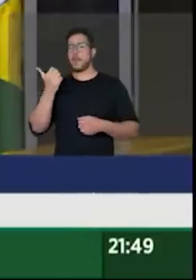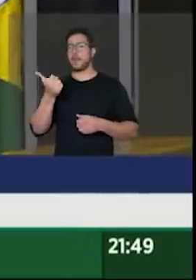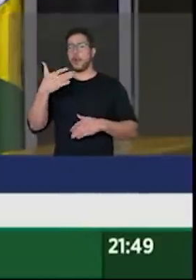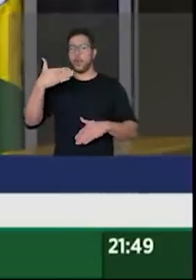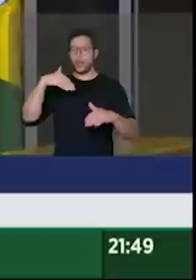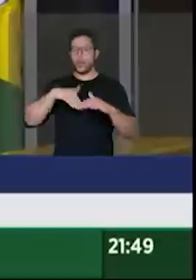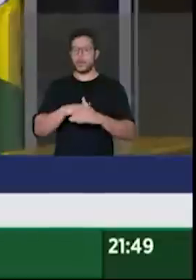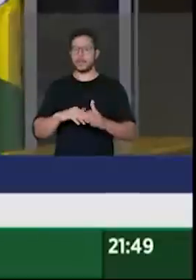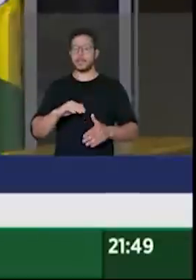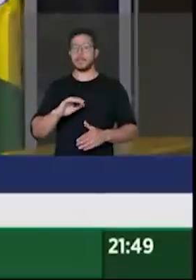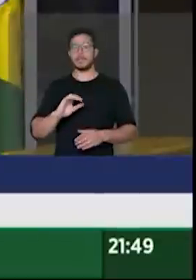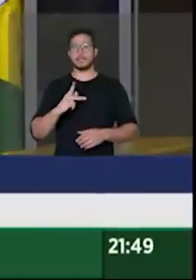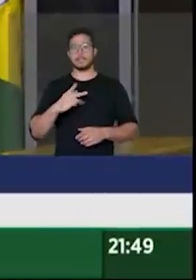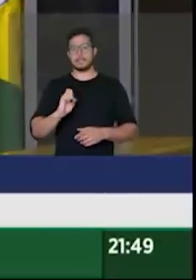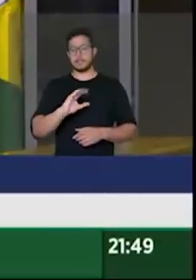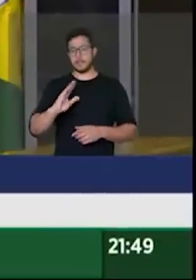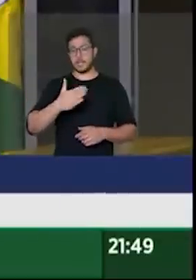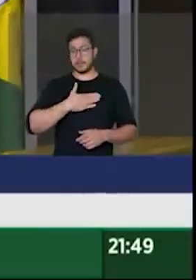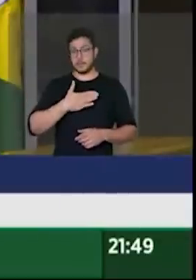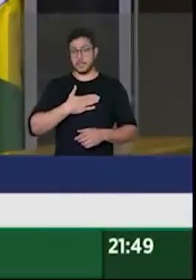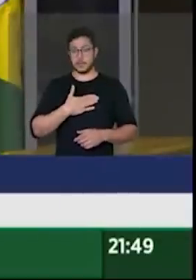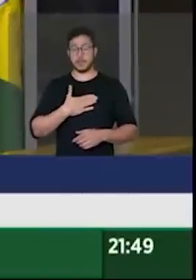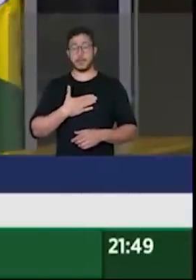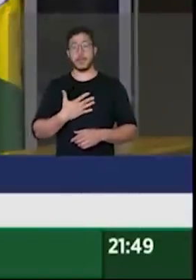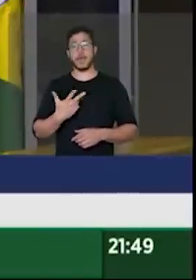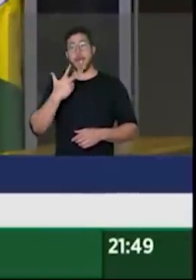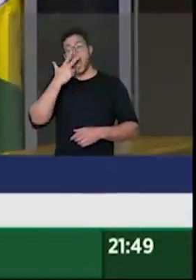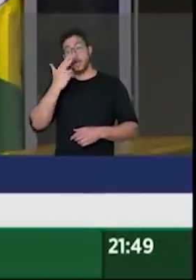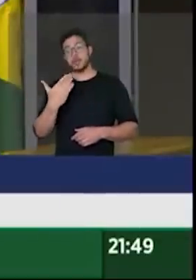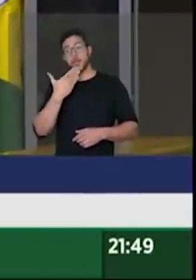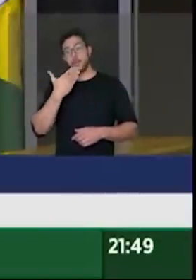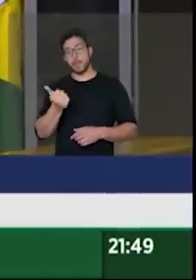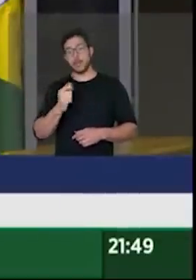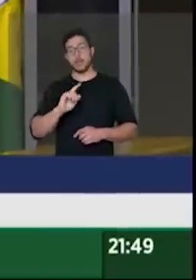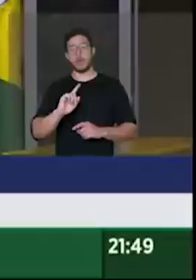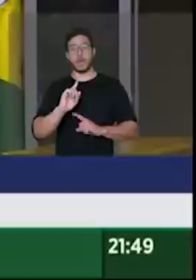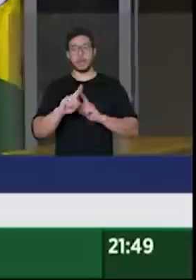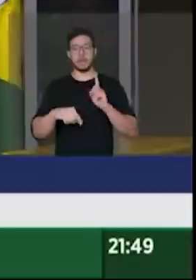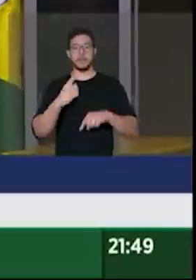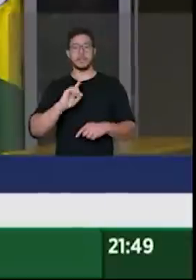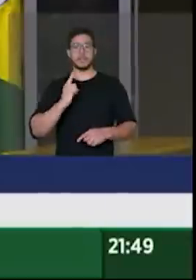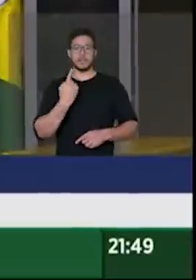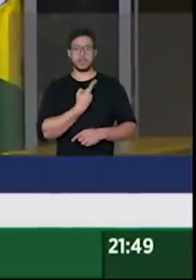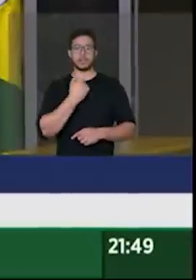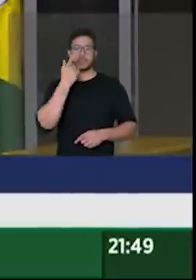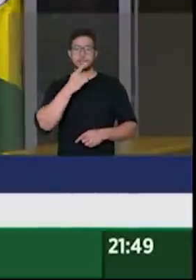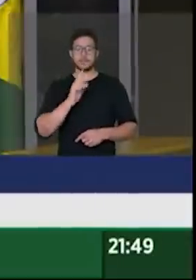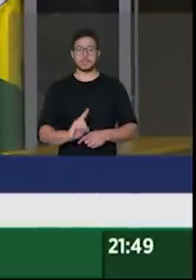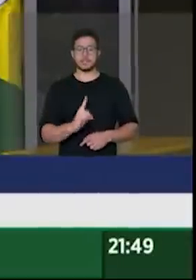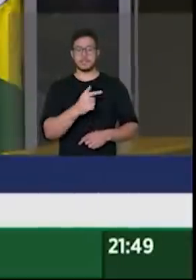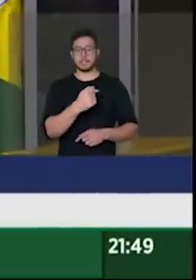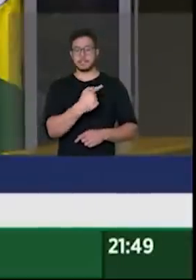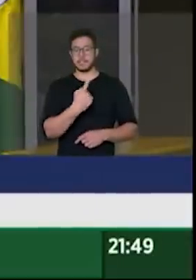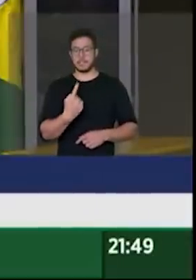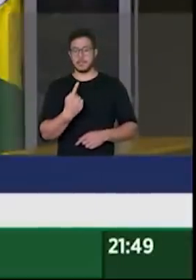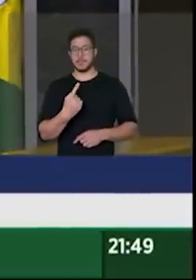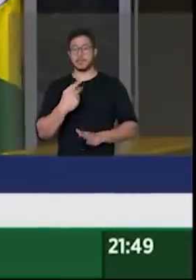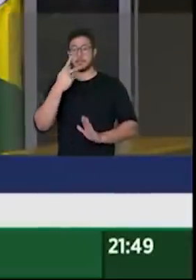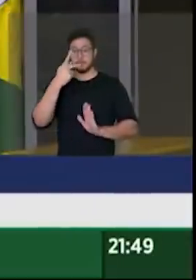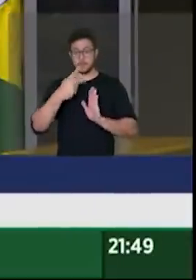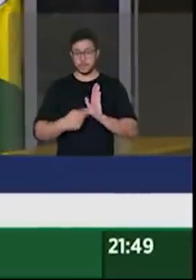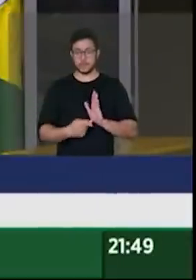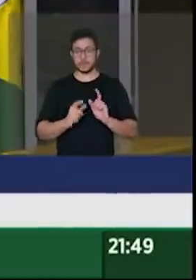emenda constitucional de minha autoria. Preferiu enterrar, depois da gente conseguir 171 assinaturas, o projeto que